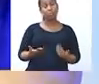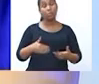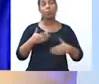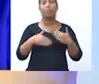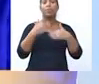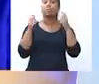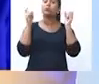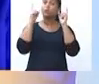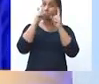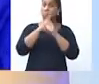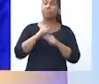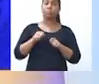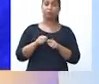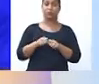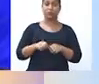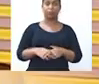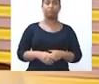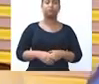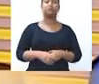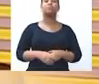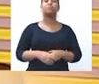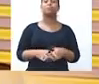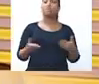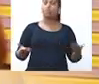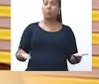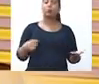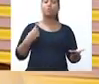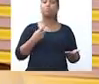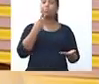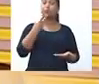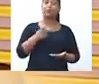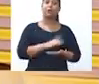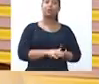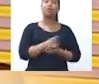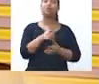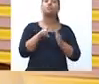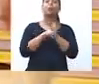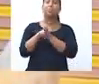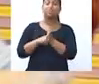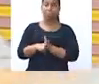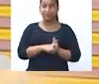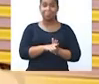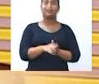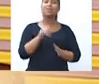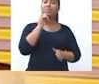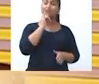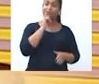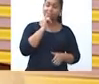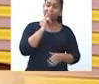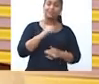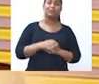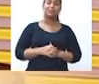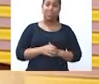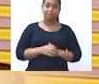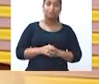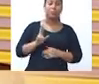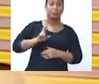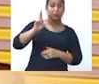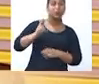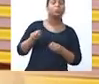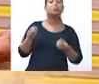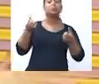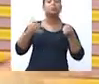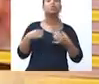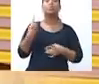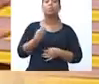construção muito difícil de se fazer. Professora Inês, agora a gente vai falar um pouquinho das suas pesquisas, já que a gente falou de exemplos, né, de representatividade. Conta